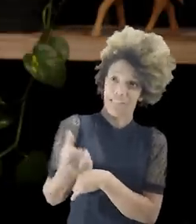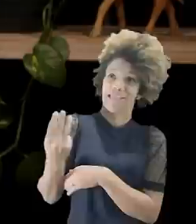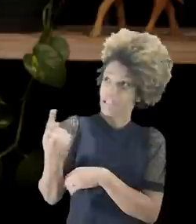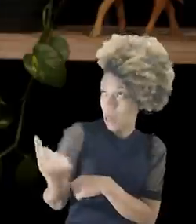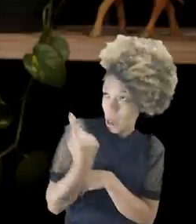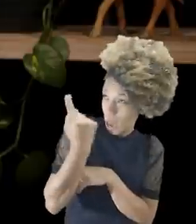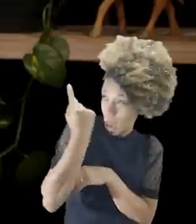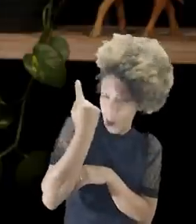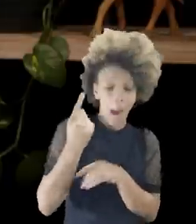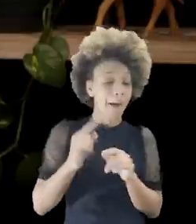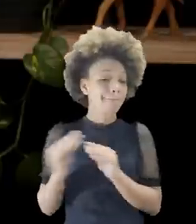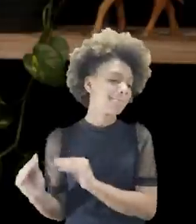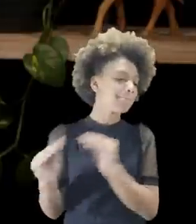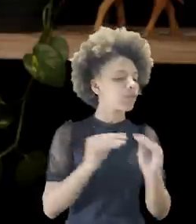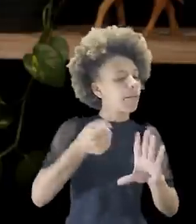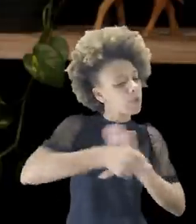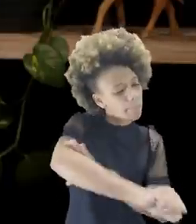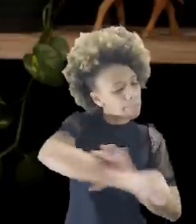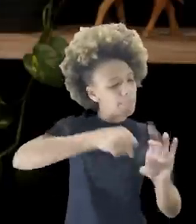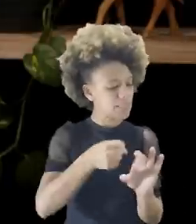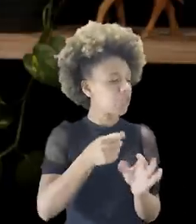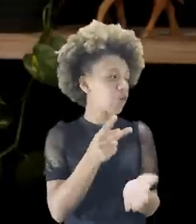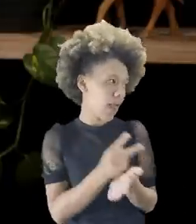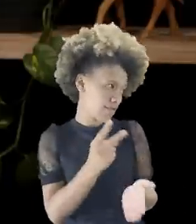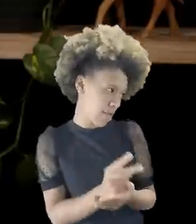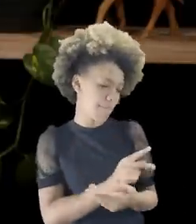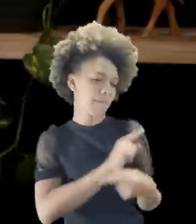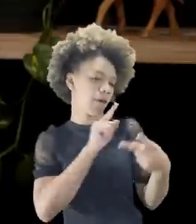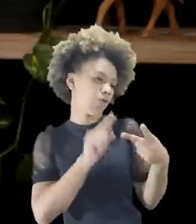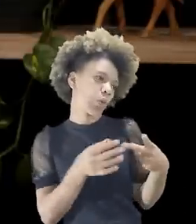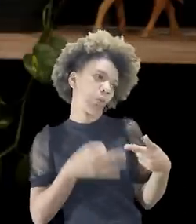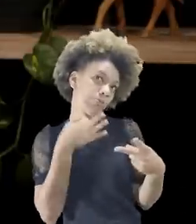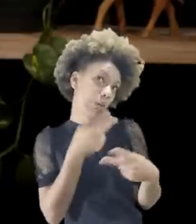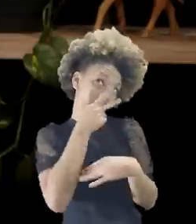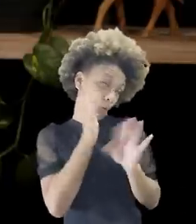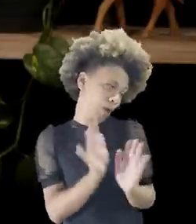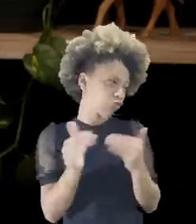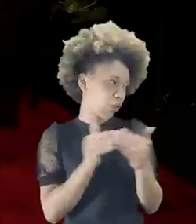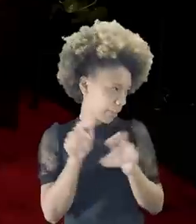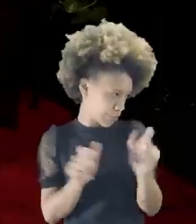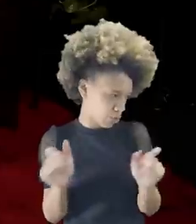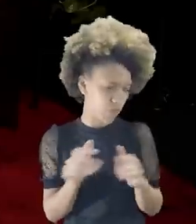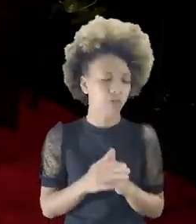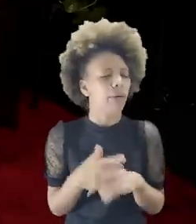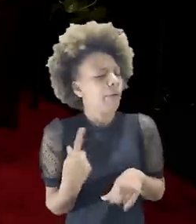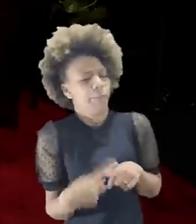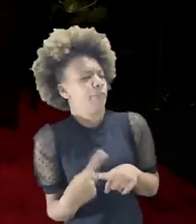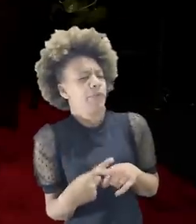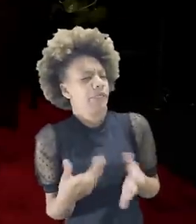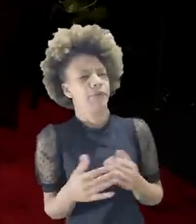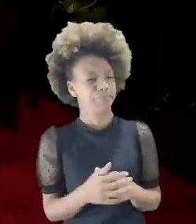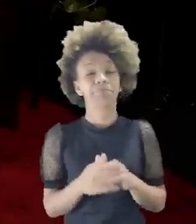o basquete sendo que o basquete ele sempre é uma segunda opção no meu achismo de qualquer pessoa porque o que que você